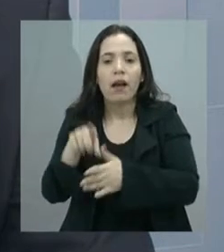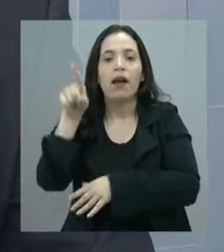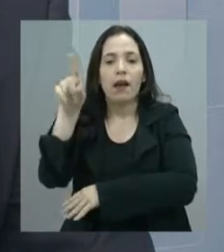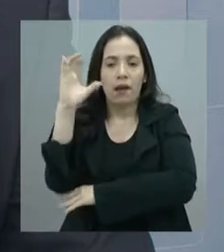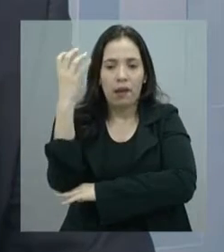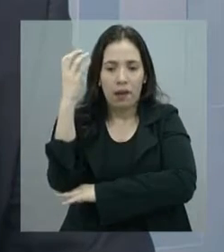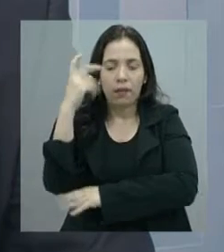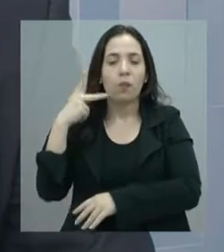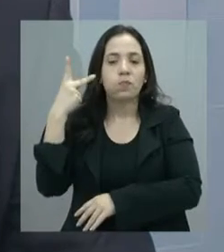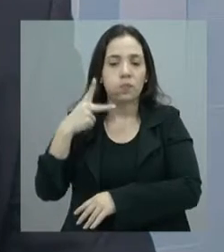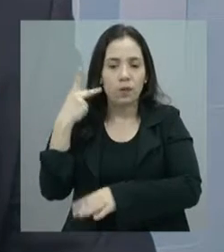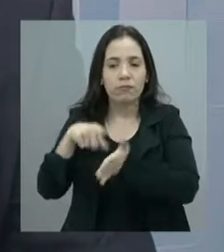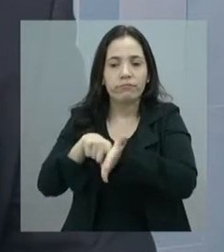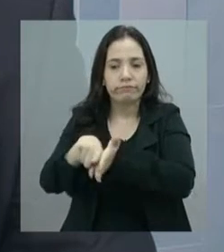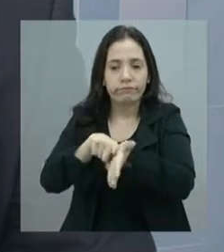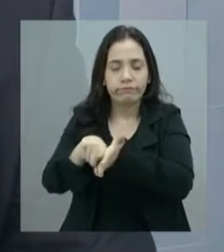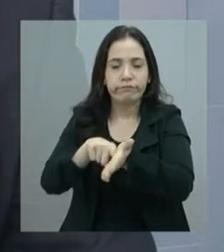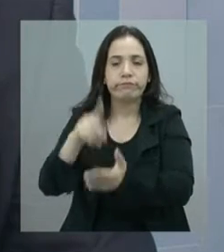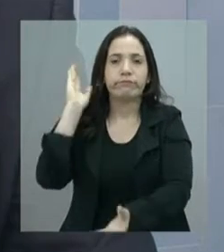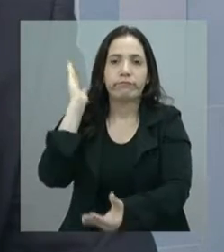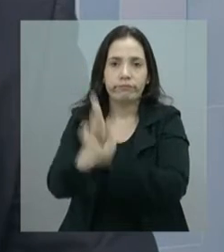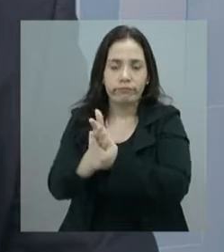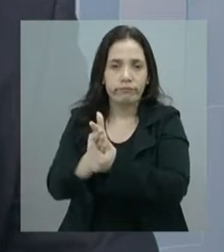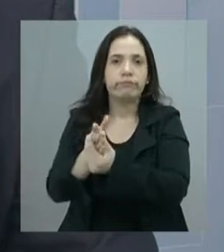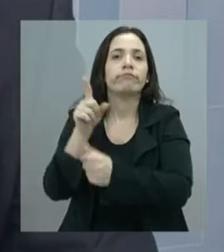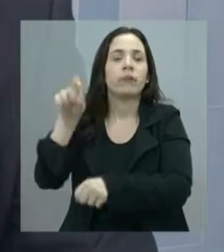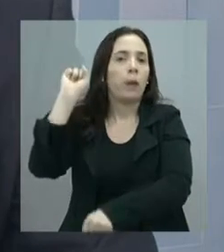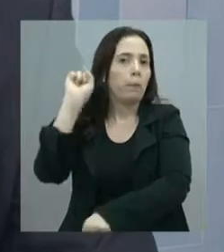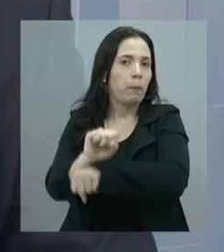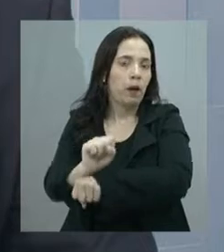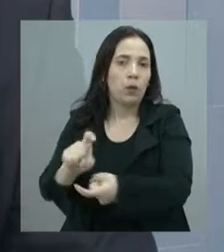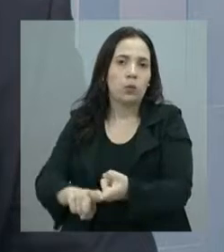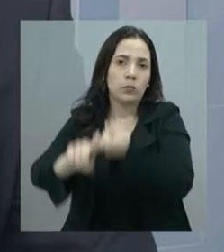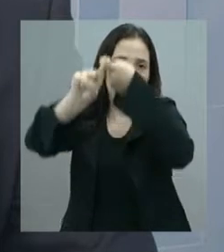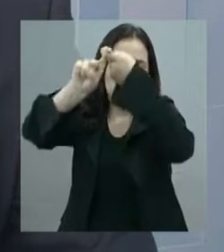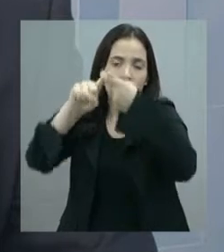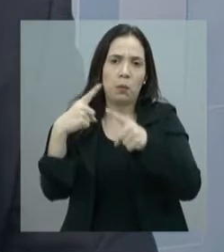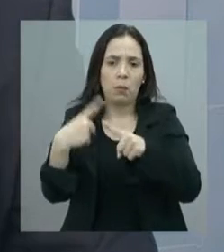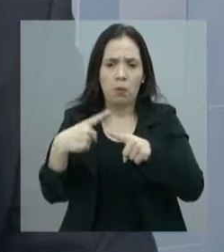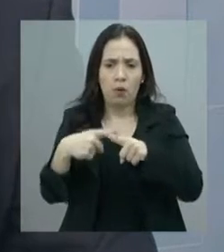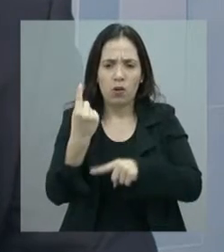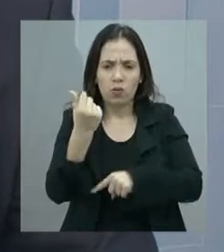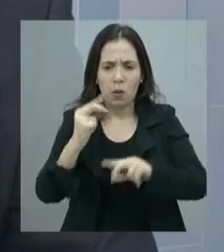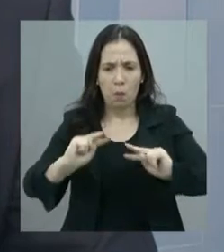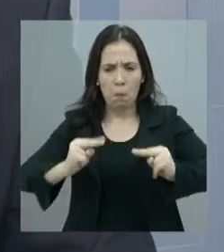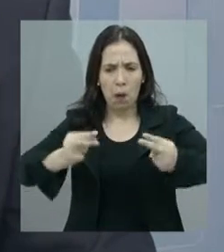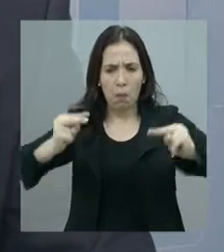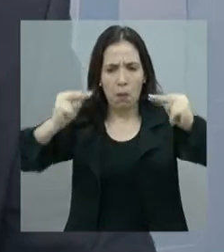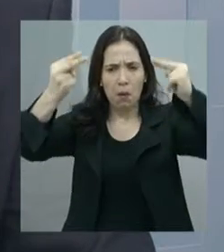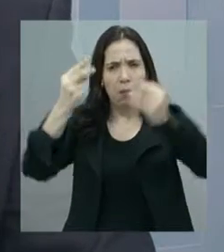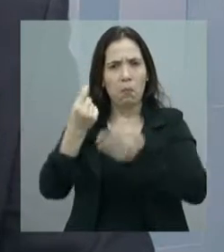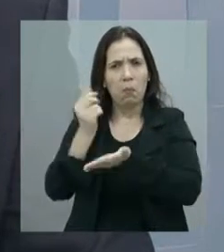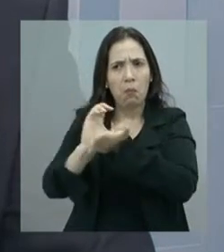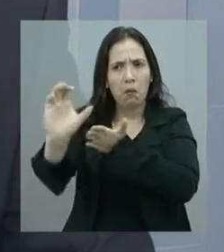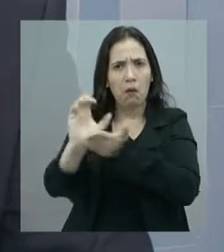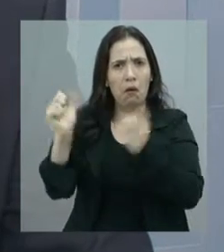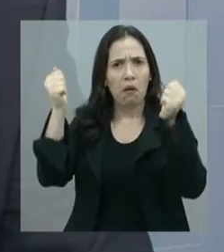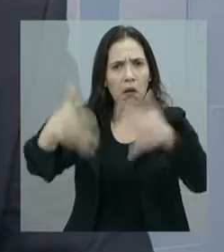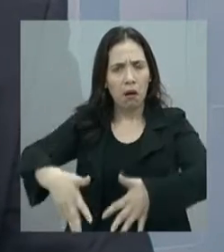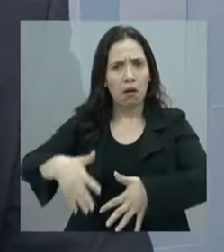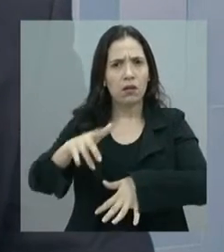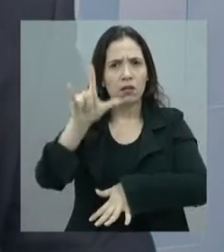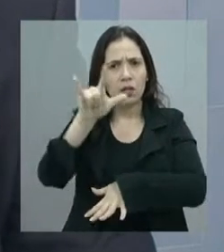O promotor já entrou com ação para suspender a empresa, né? Porque houve esse aumento e esse uso indiscriminado, e que ele não estava cumprindo